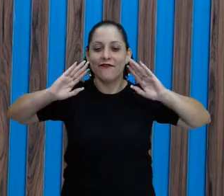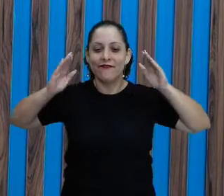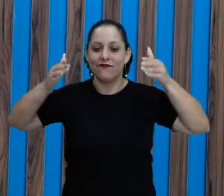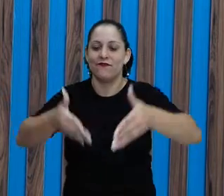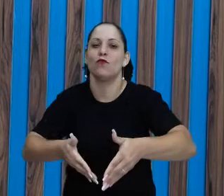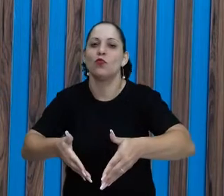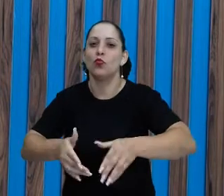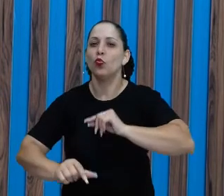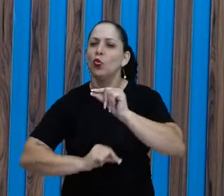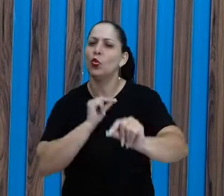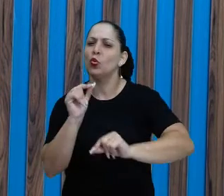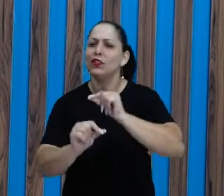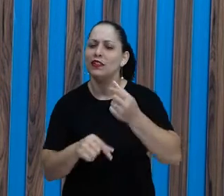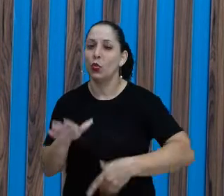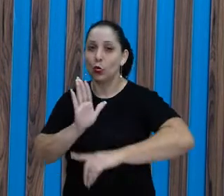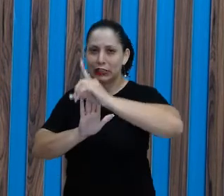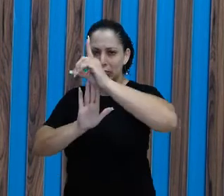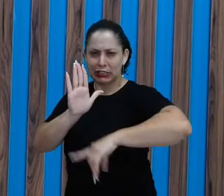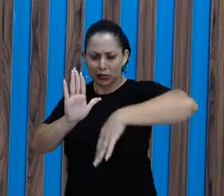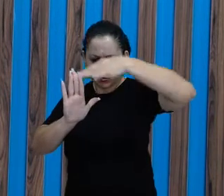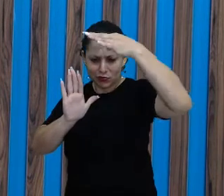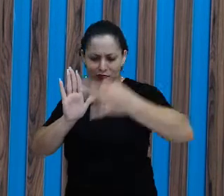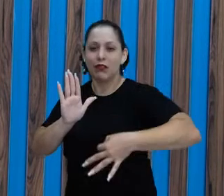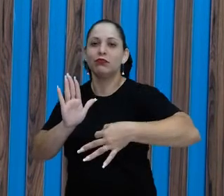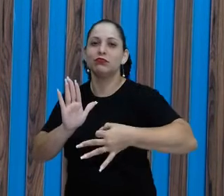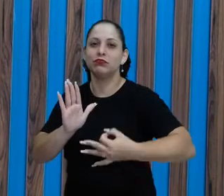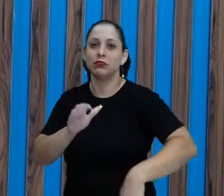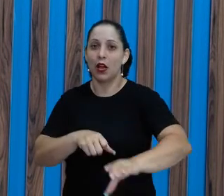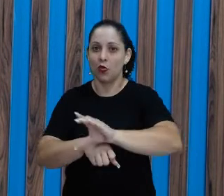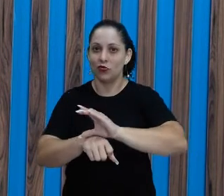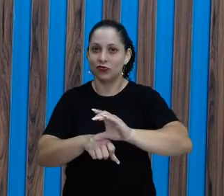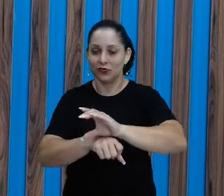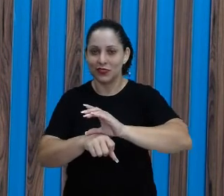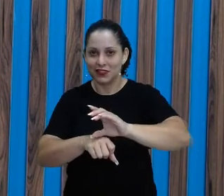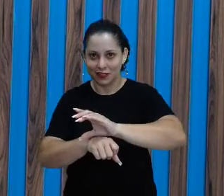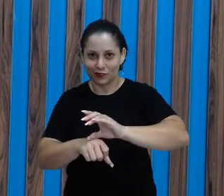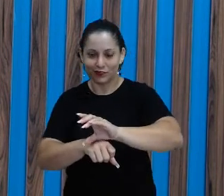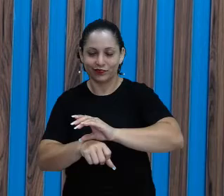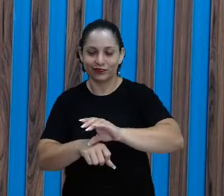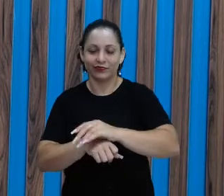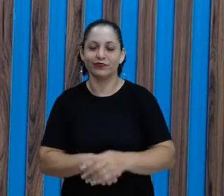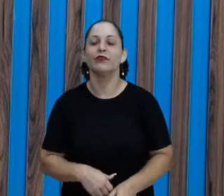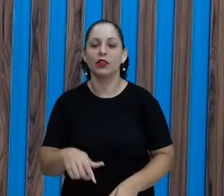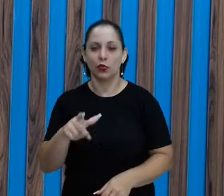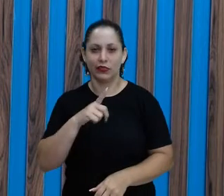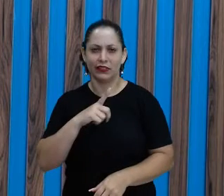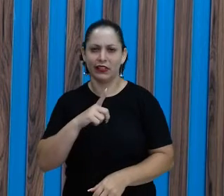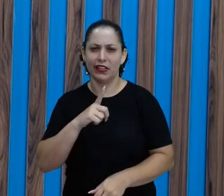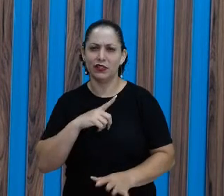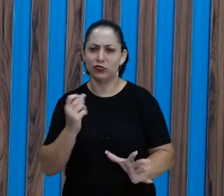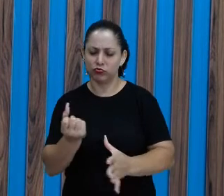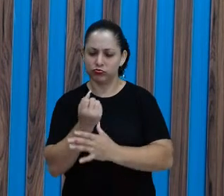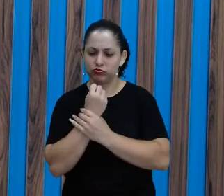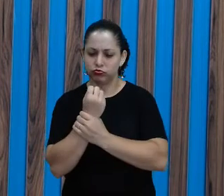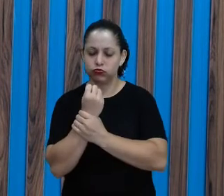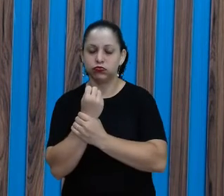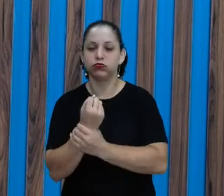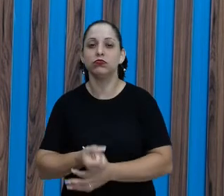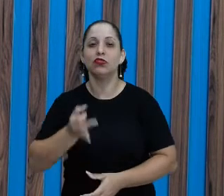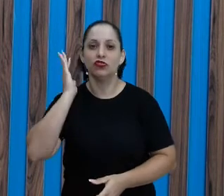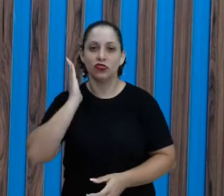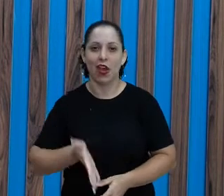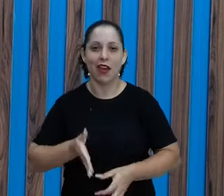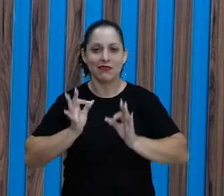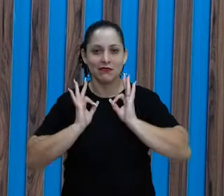o nosso direito garantido na nossa Constituição, né? Então a gente tem isso aí assegurado. Assim como a gente